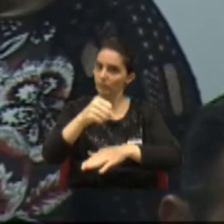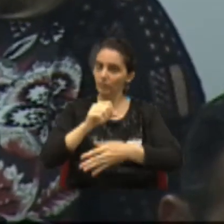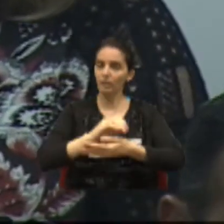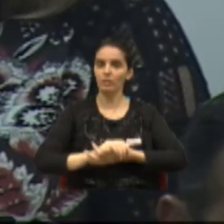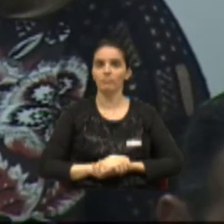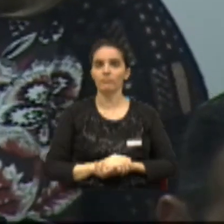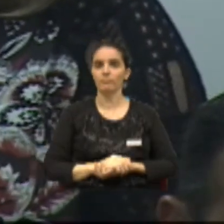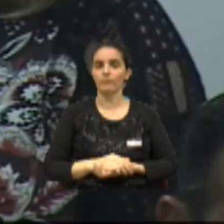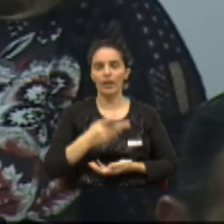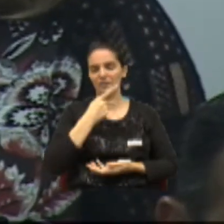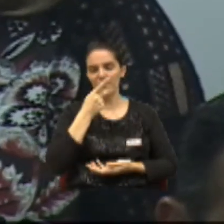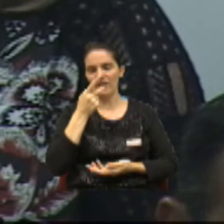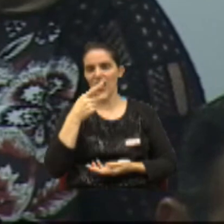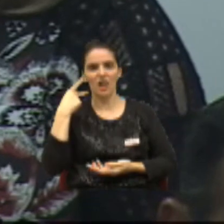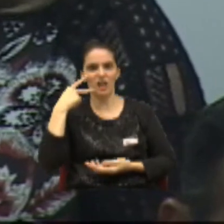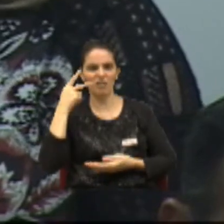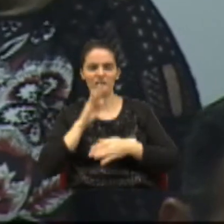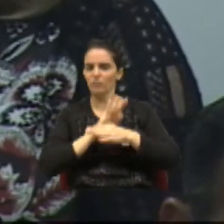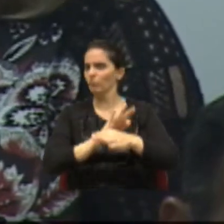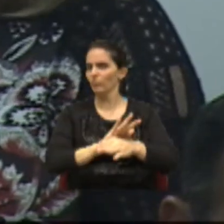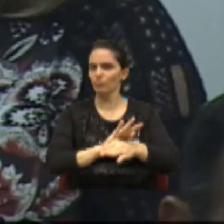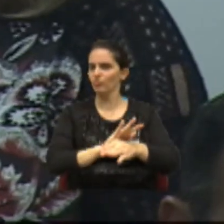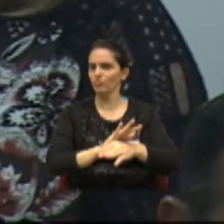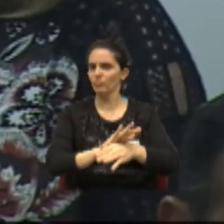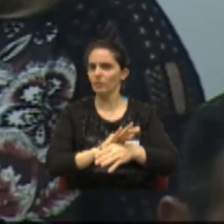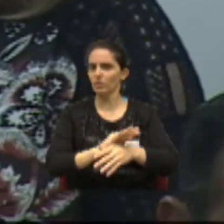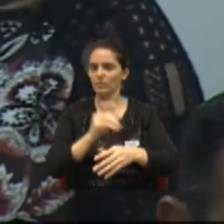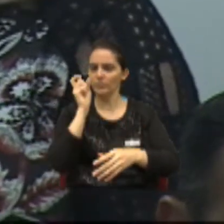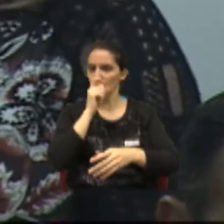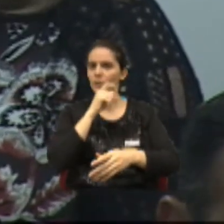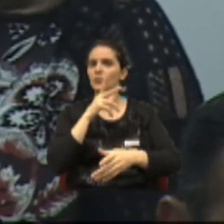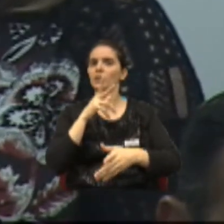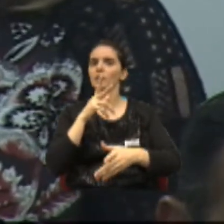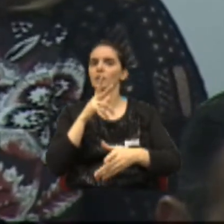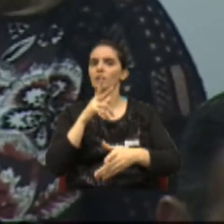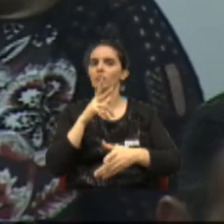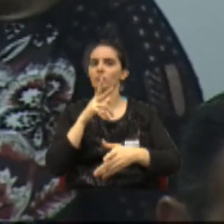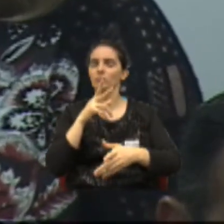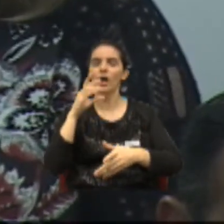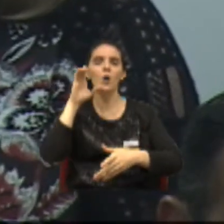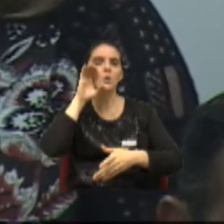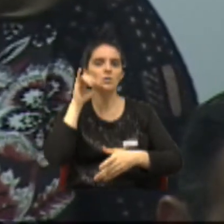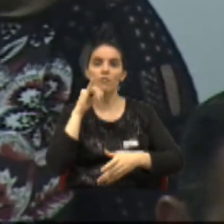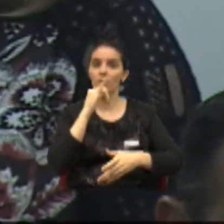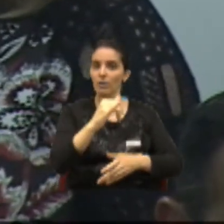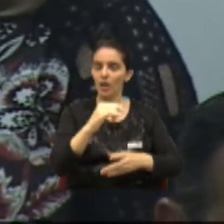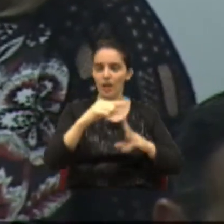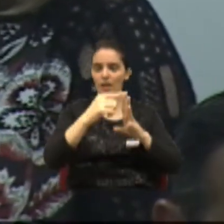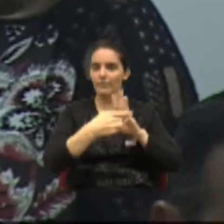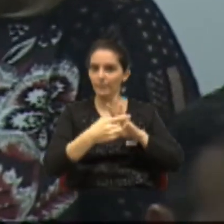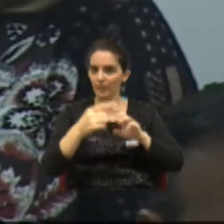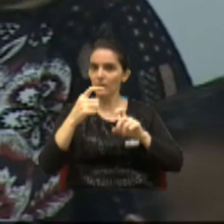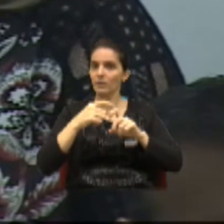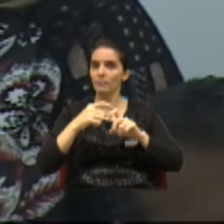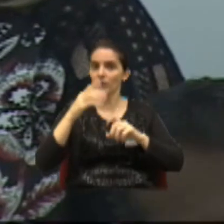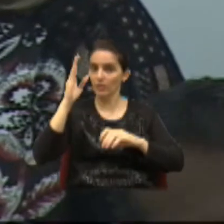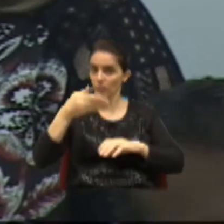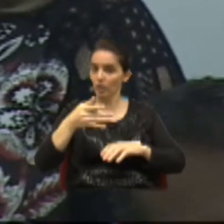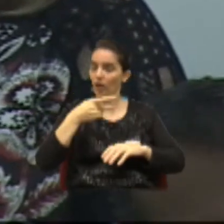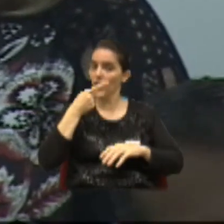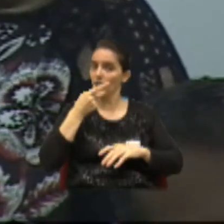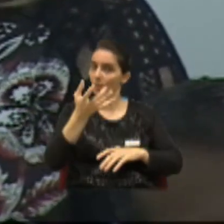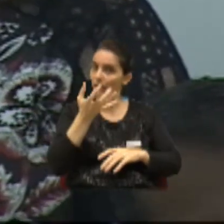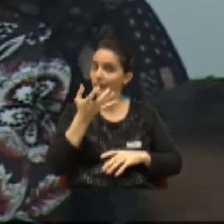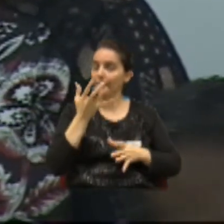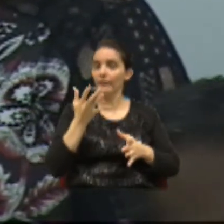não venham falar que um vereador não está ajudando não. Ó, tem 3 secretários aqui, com certeza, se procurar um dos 3 aqui, um já até se prontificou.